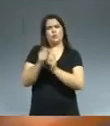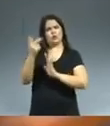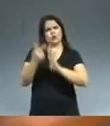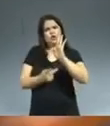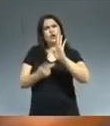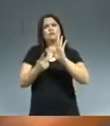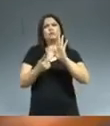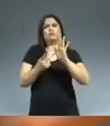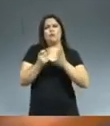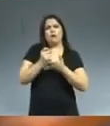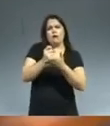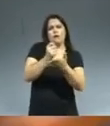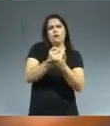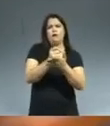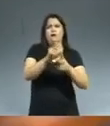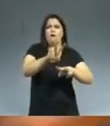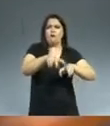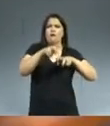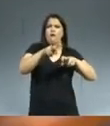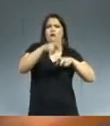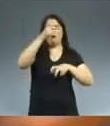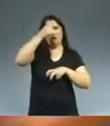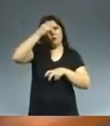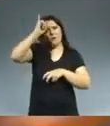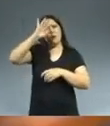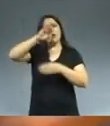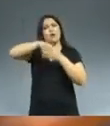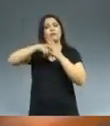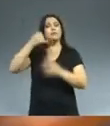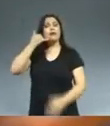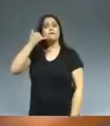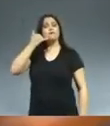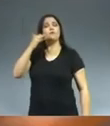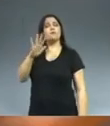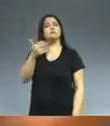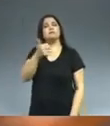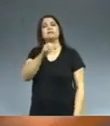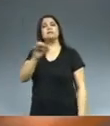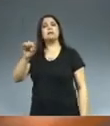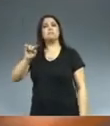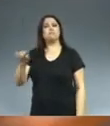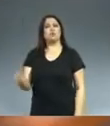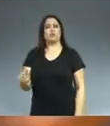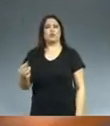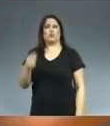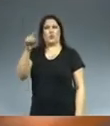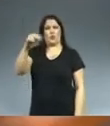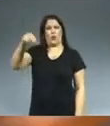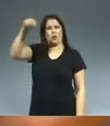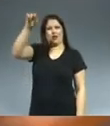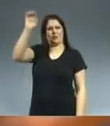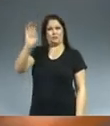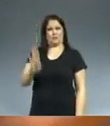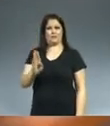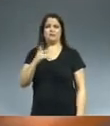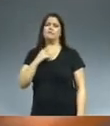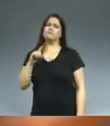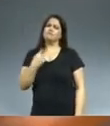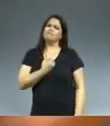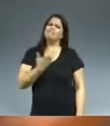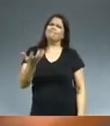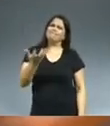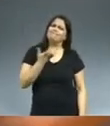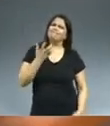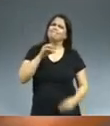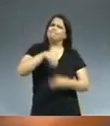cooperação agropecuário para atender através de informações por telefone 100 mil agricultores no nordeste pela hoje nós queremos cada vez